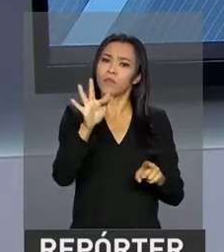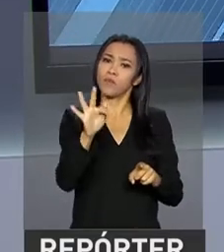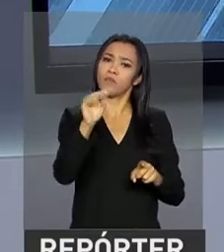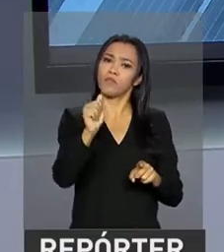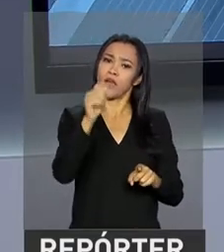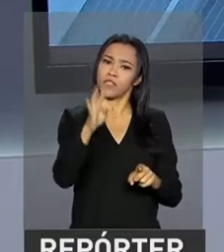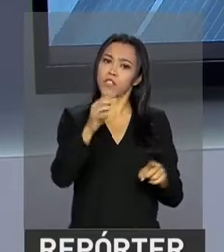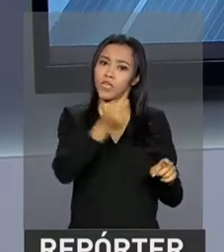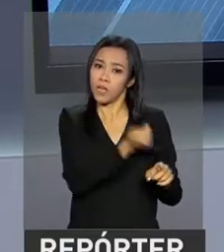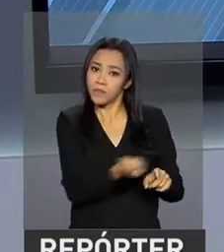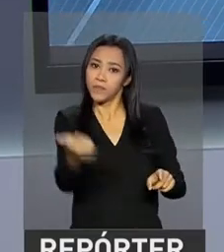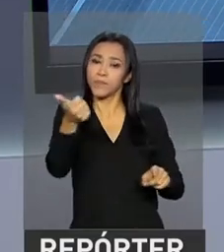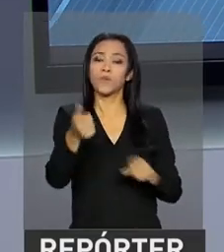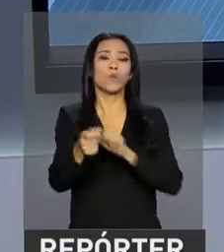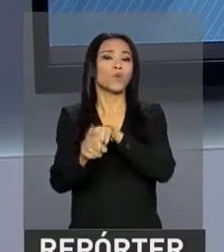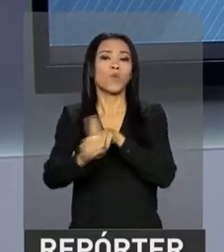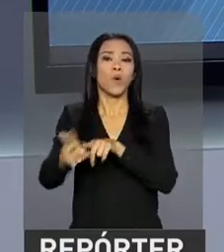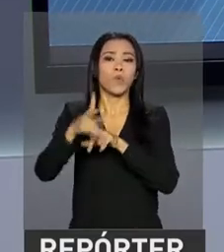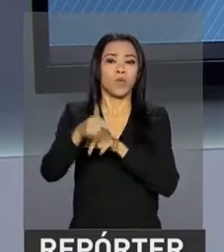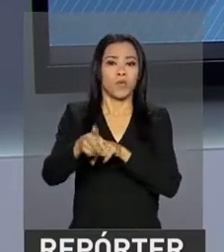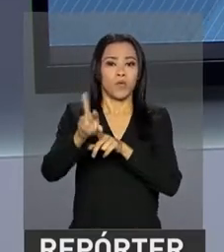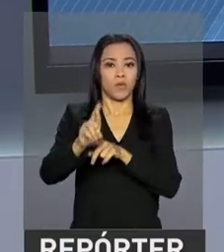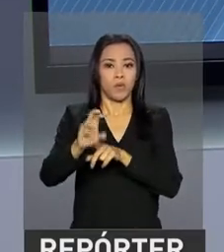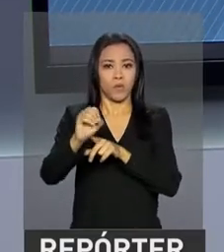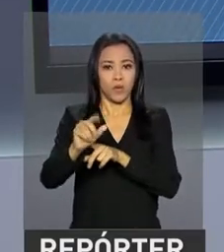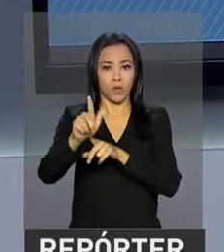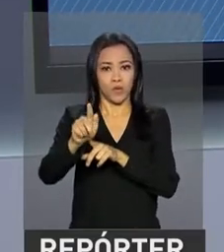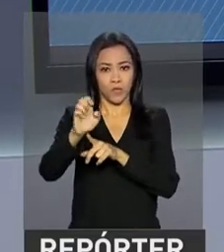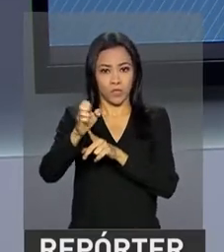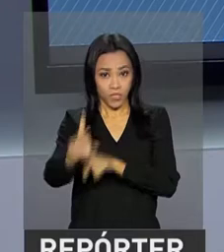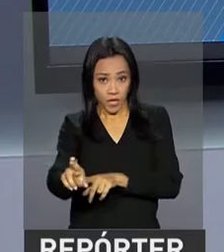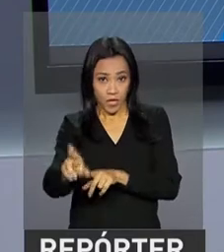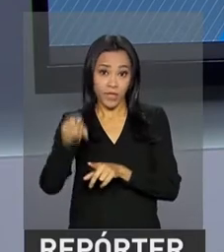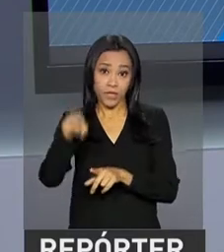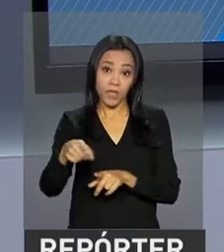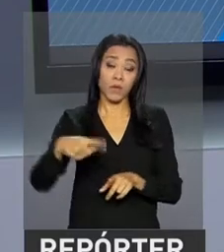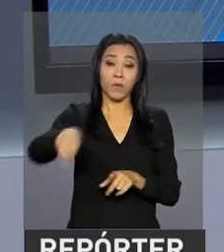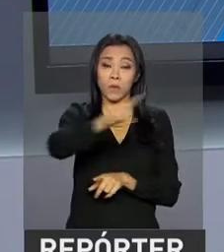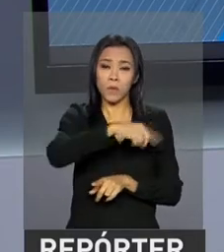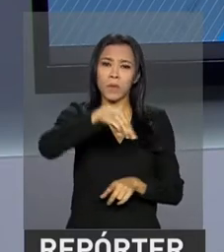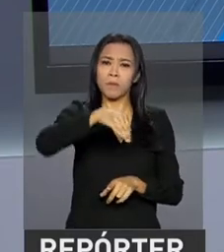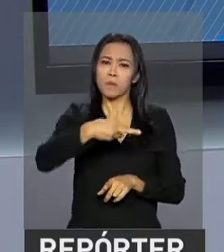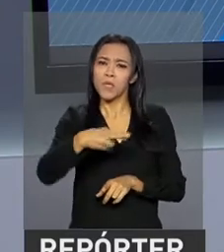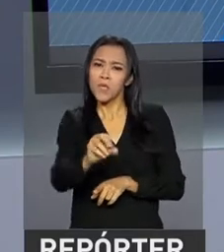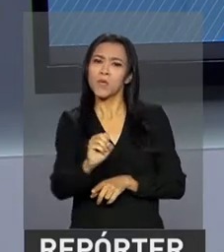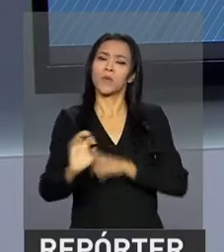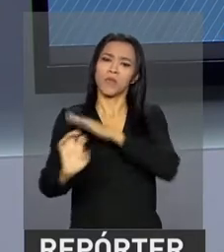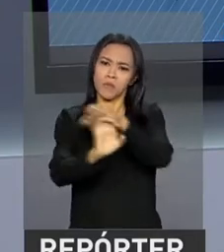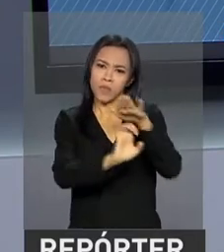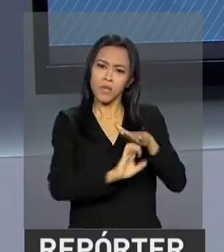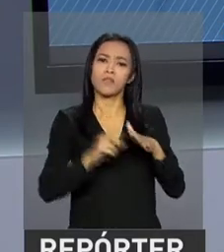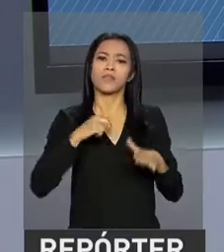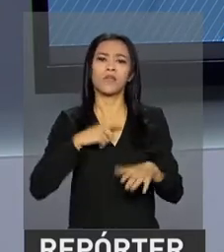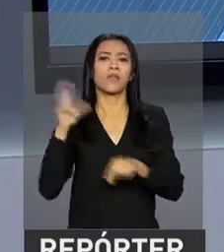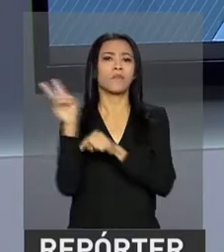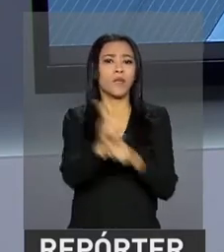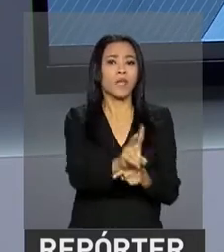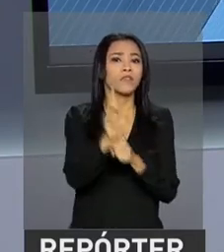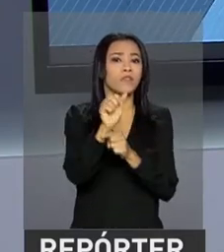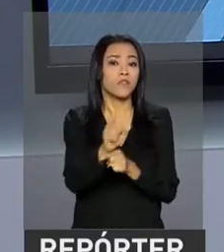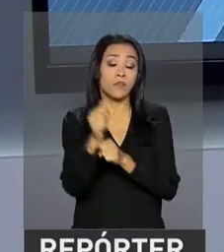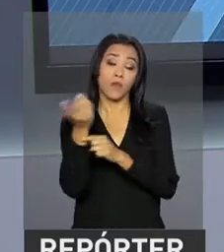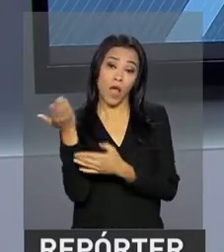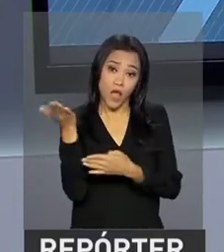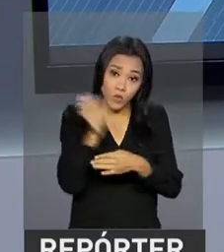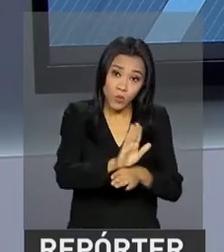fat que é o projeto programa de geração de emprego e renda com ele micro e pequenos empreendedores têm acesso a linhas de crédito que ajudam a